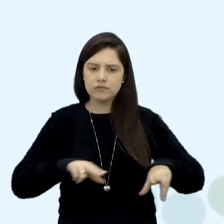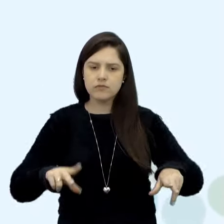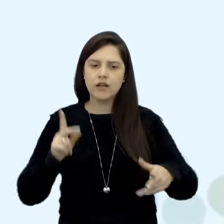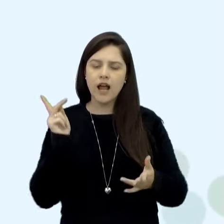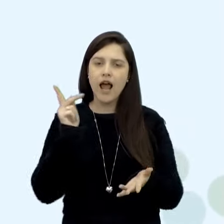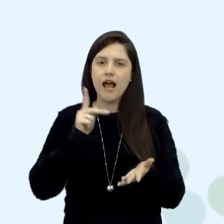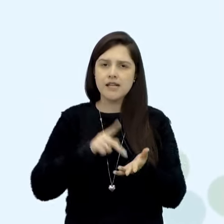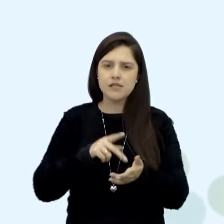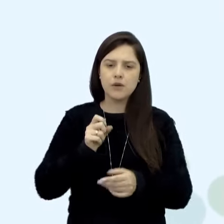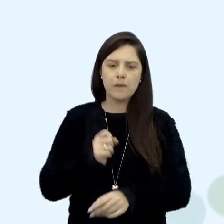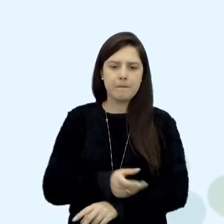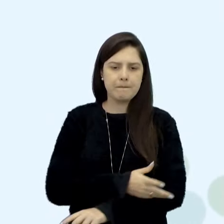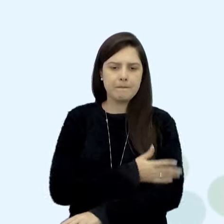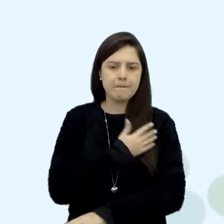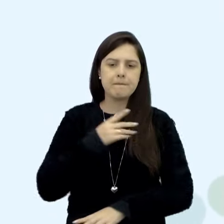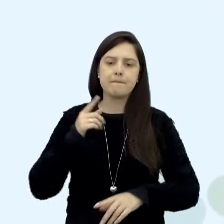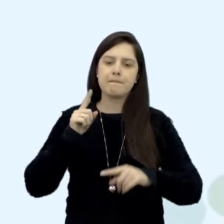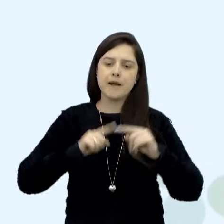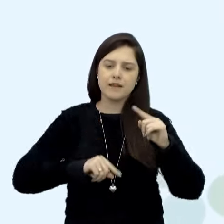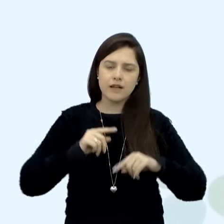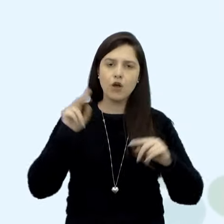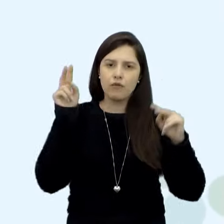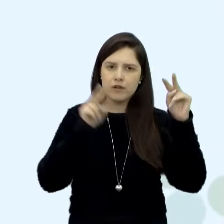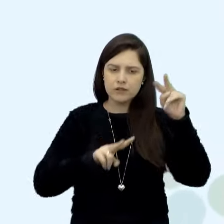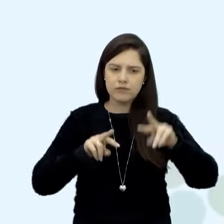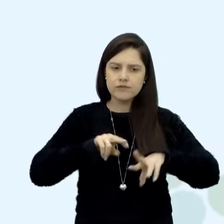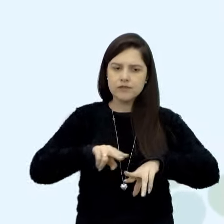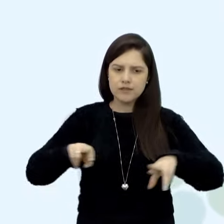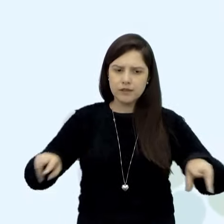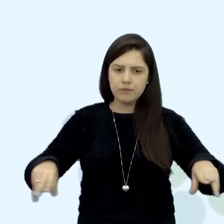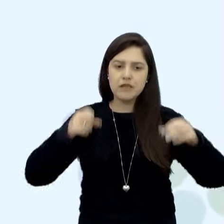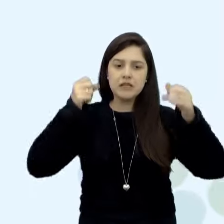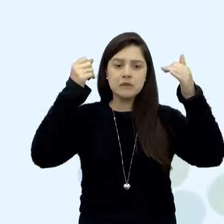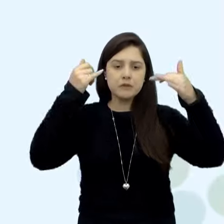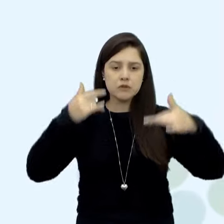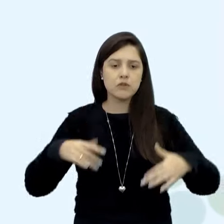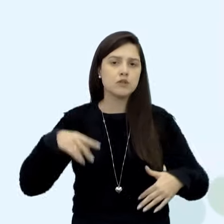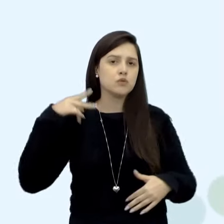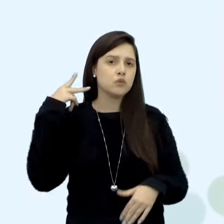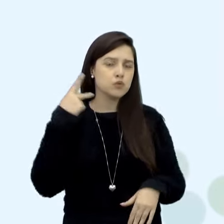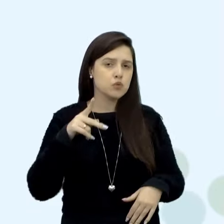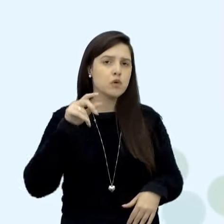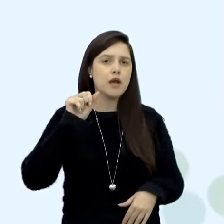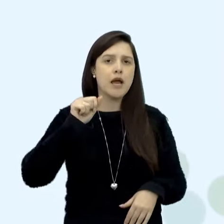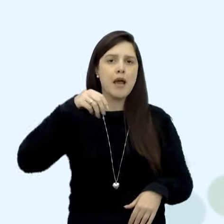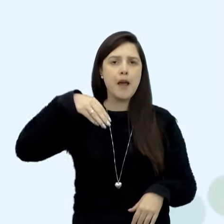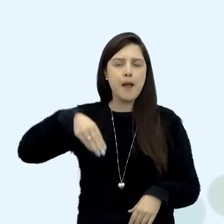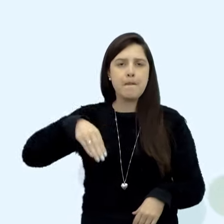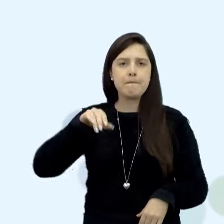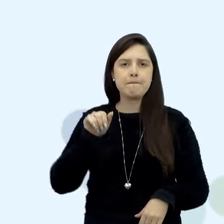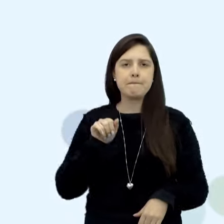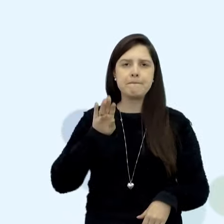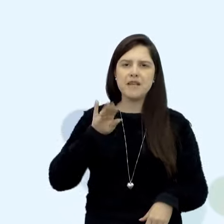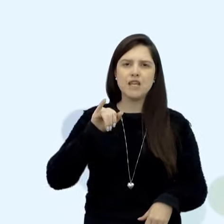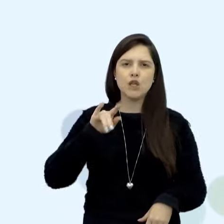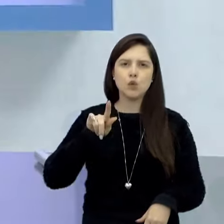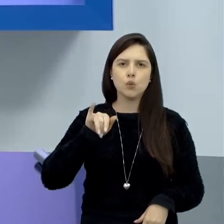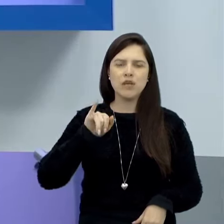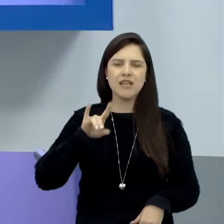razão e emoção, material e virtual, etc. Explicitando aí as suas ambiguidades. Aí